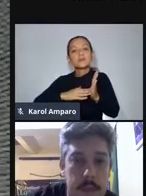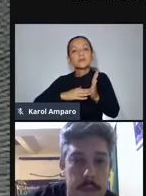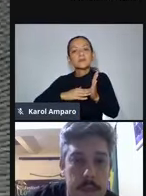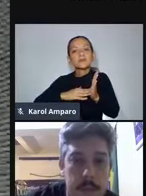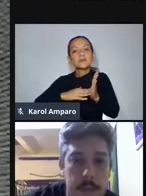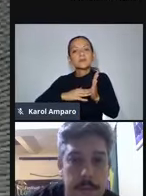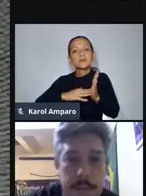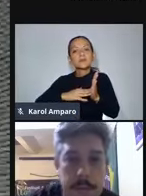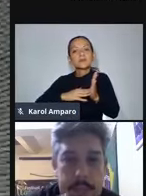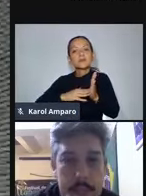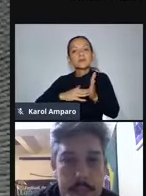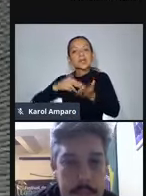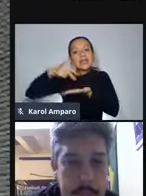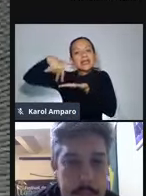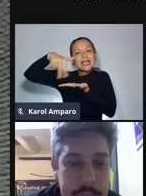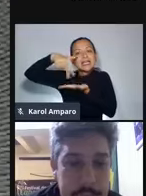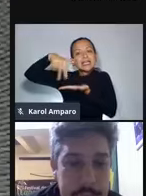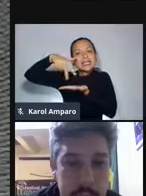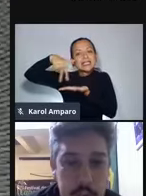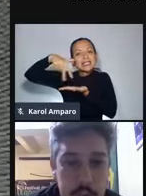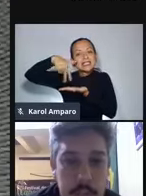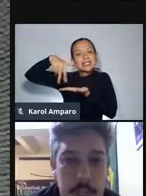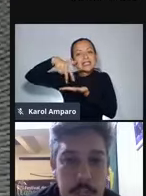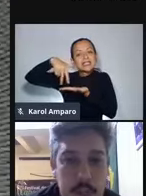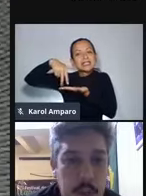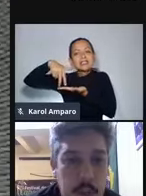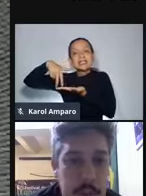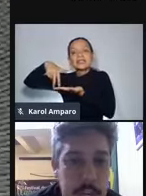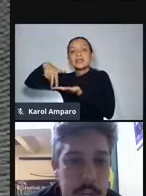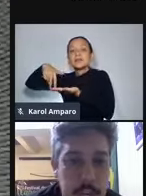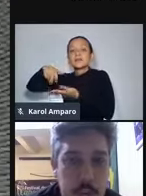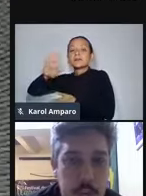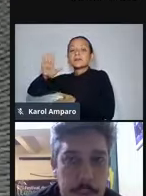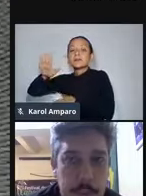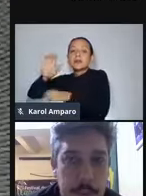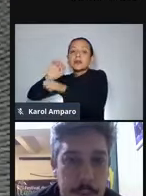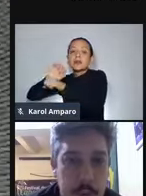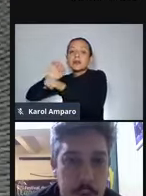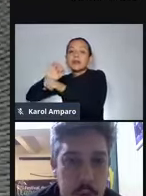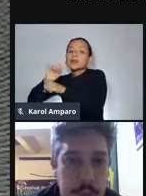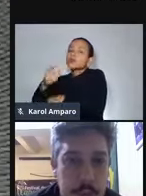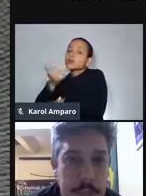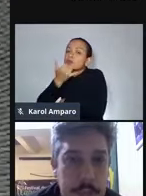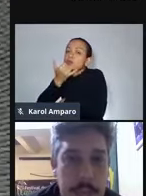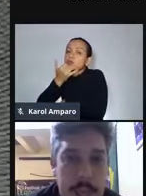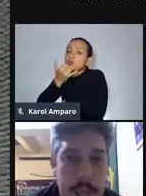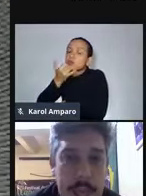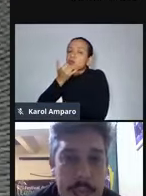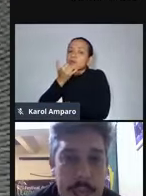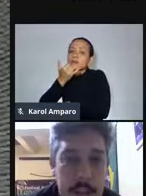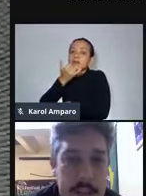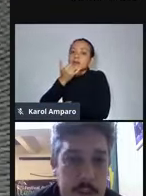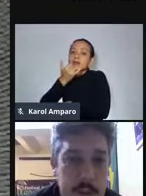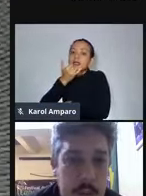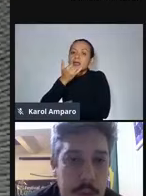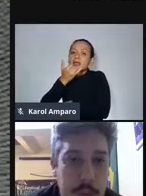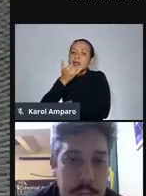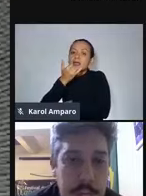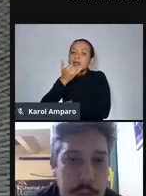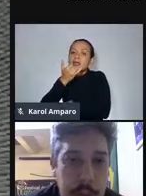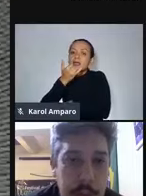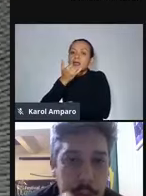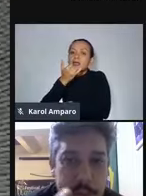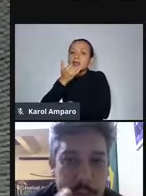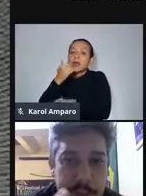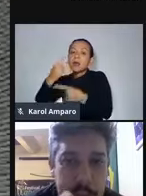a dança. Mestre Gladson, só um minutinho, desculpe interromper o senhor. É, nós estamos com a imagem